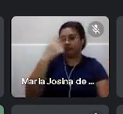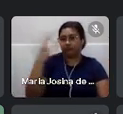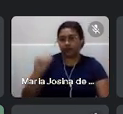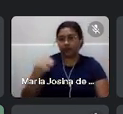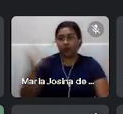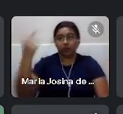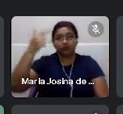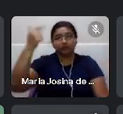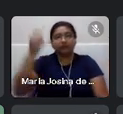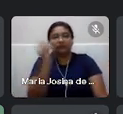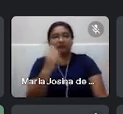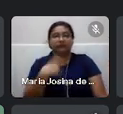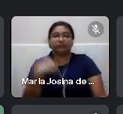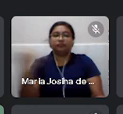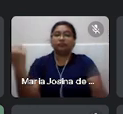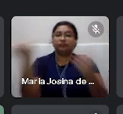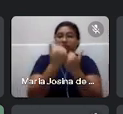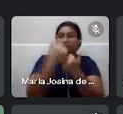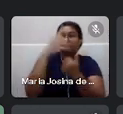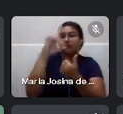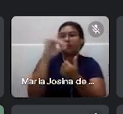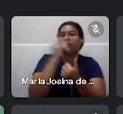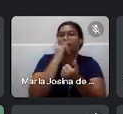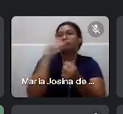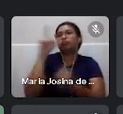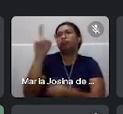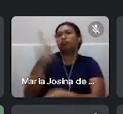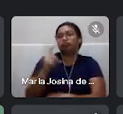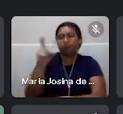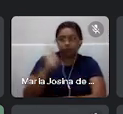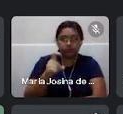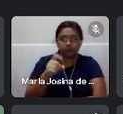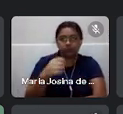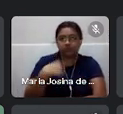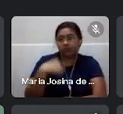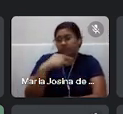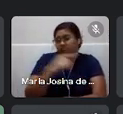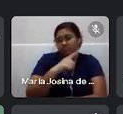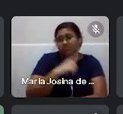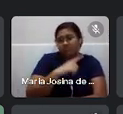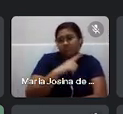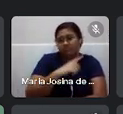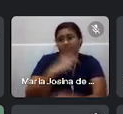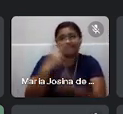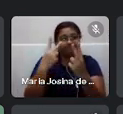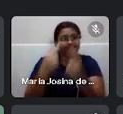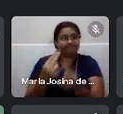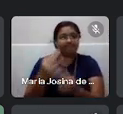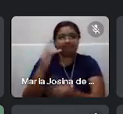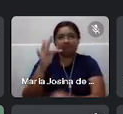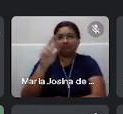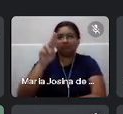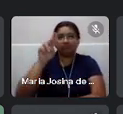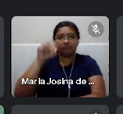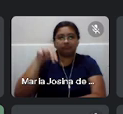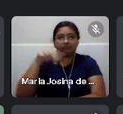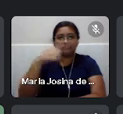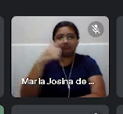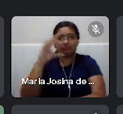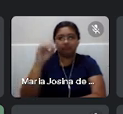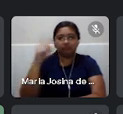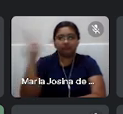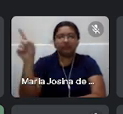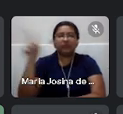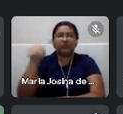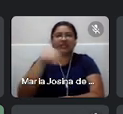eu substituir esse D por x, eu tenho exatamente aquela função quadrática lá do ensino